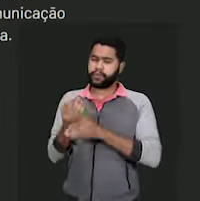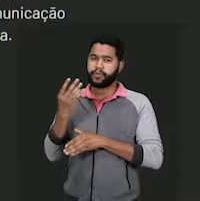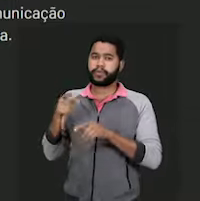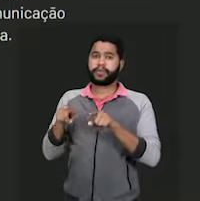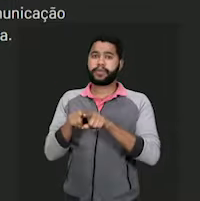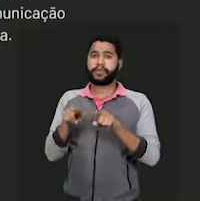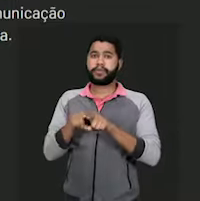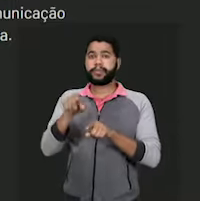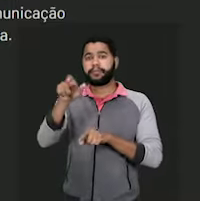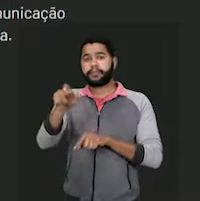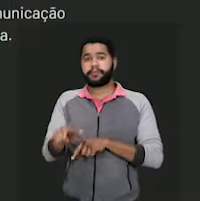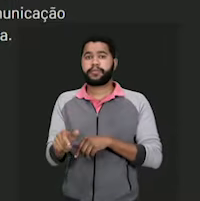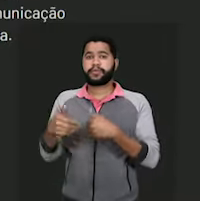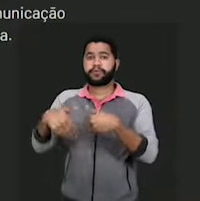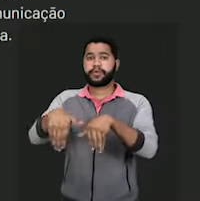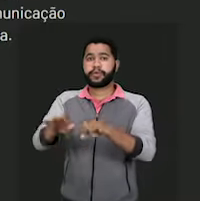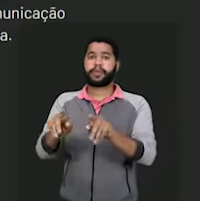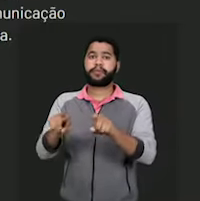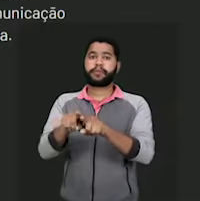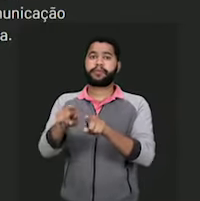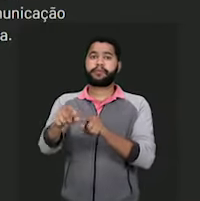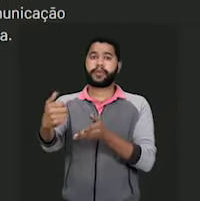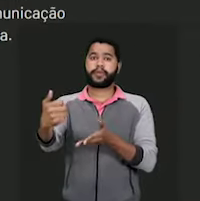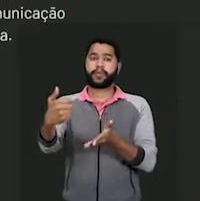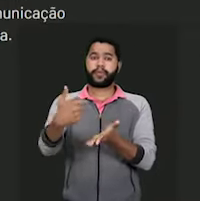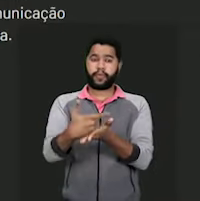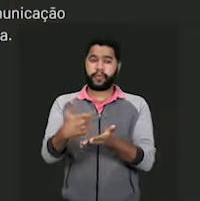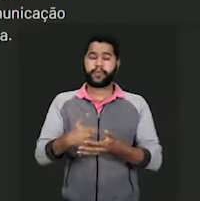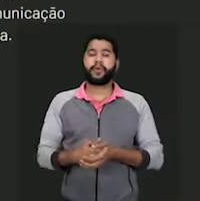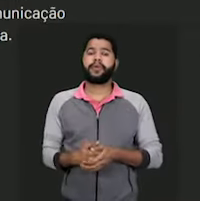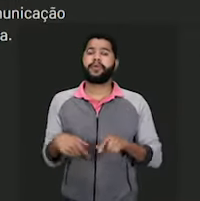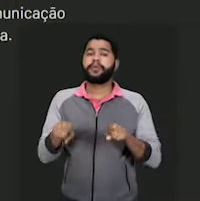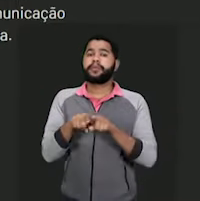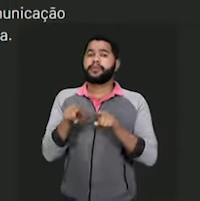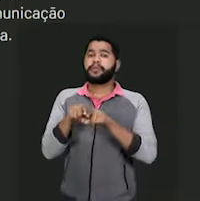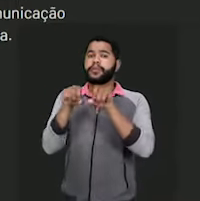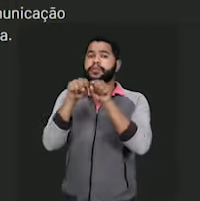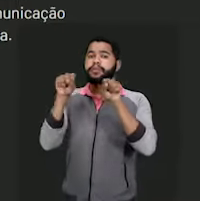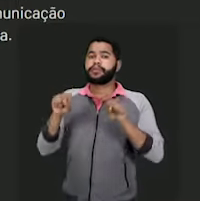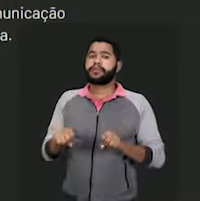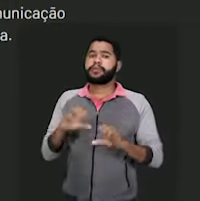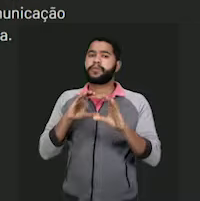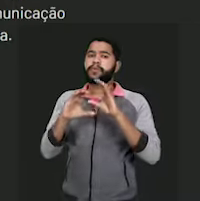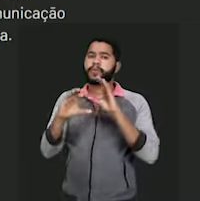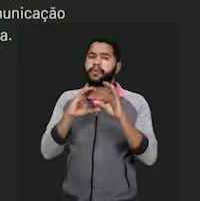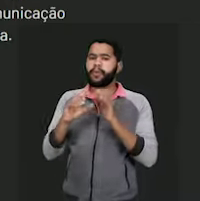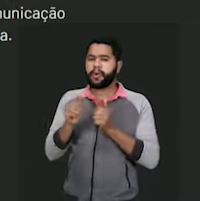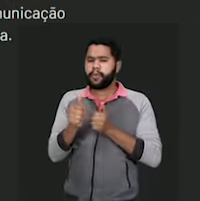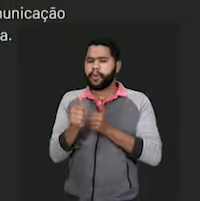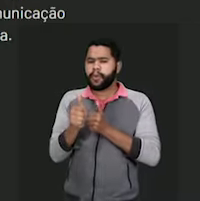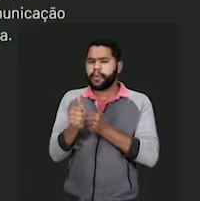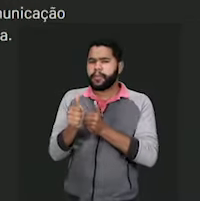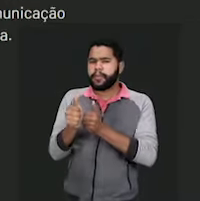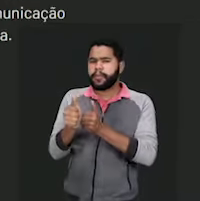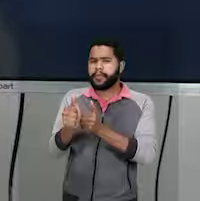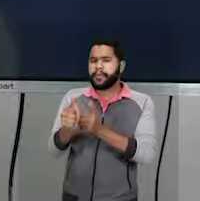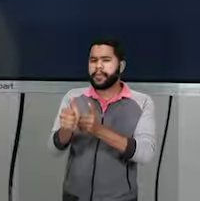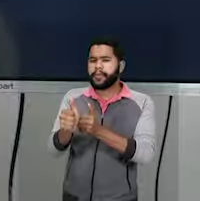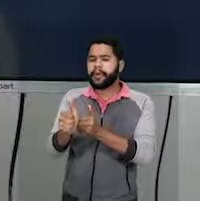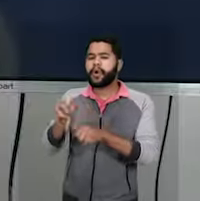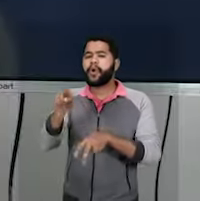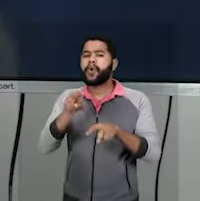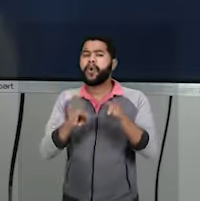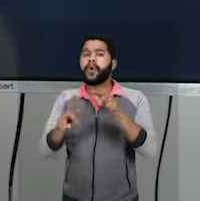e compradores também a sistemas de comunicação que favorecem o acompanhamento da carga